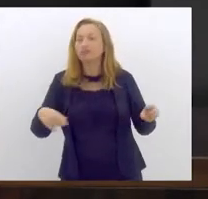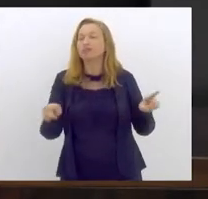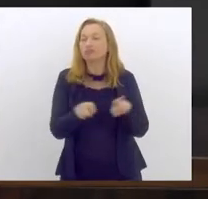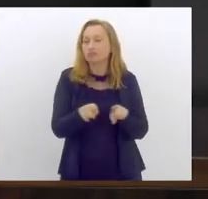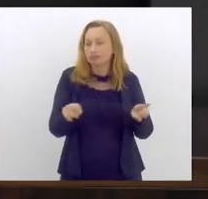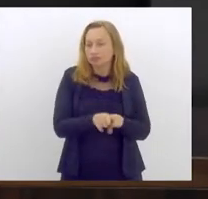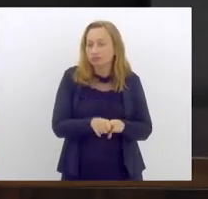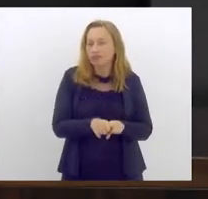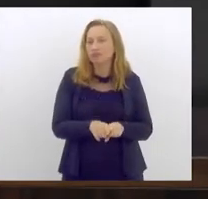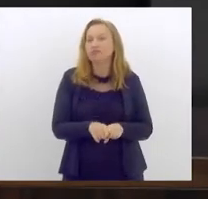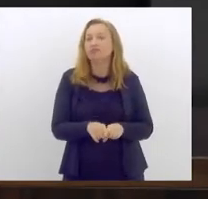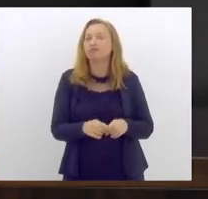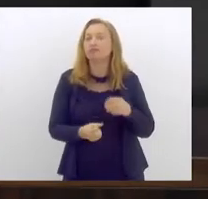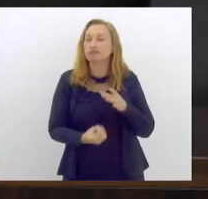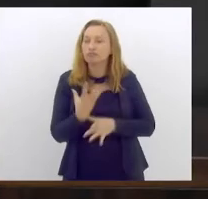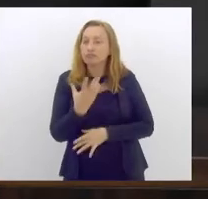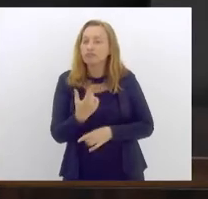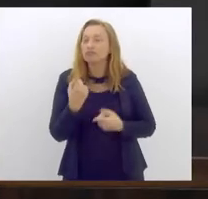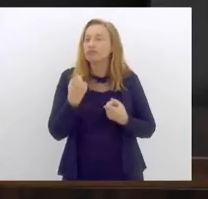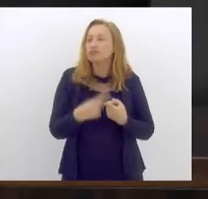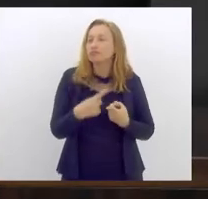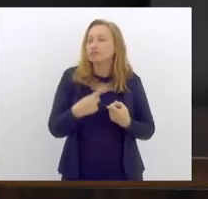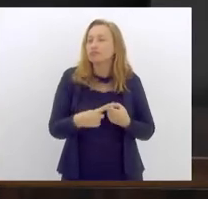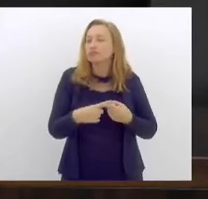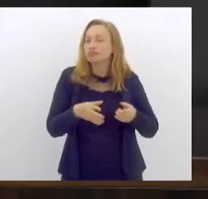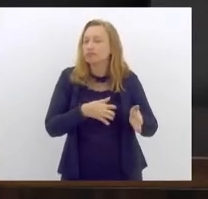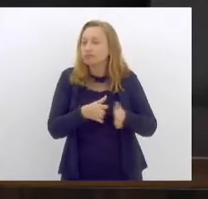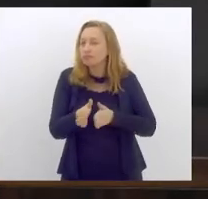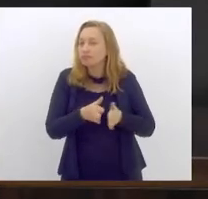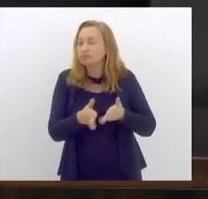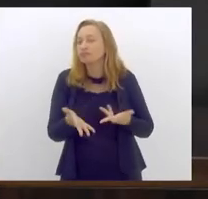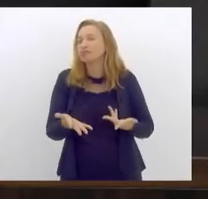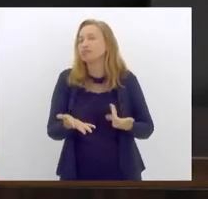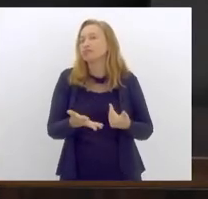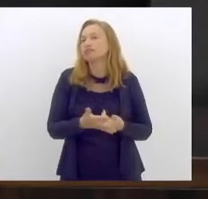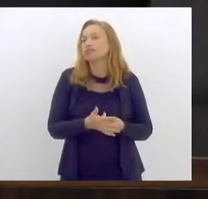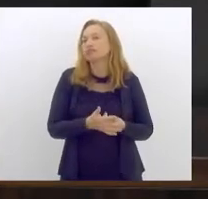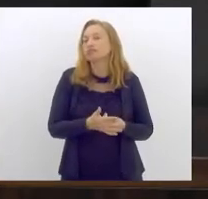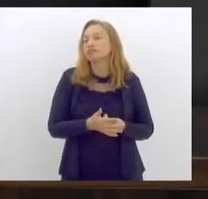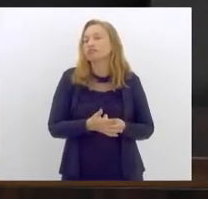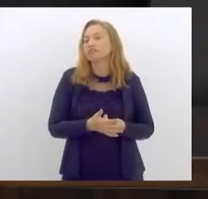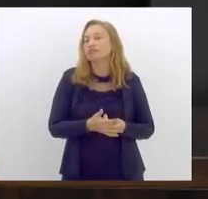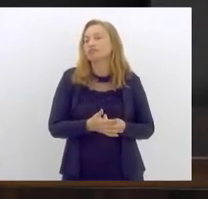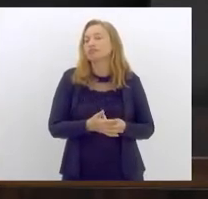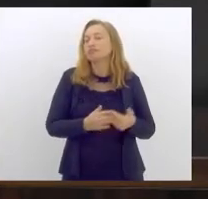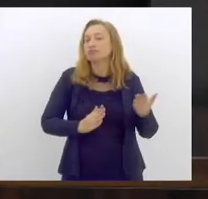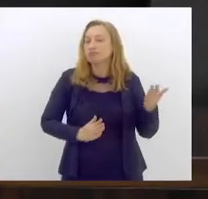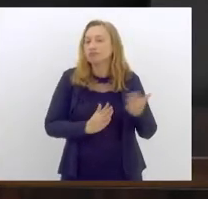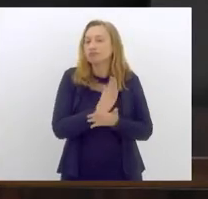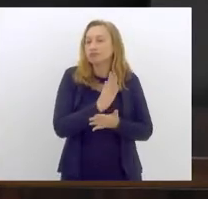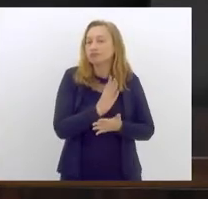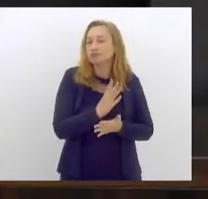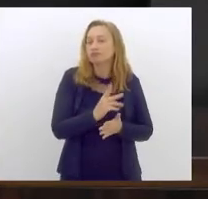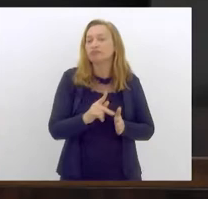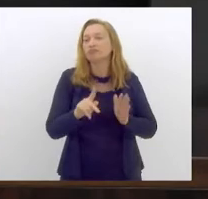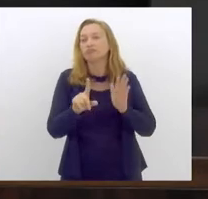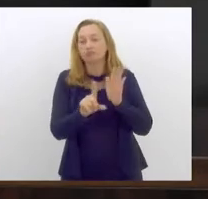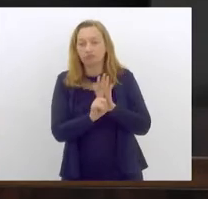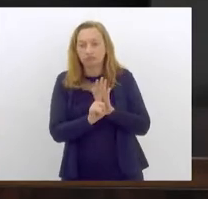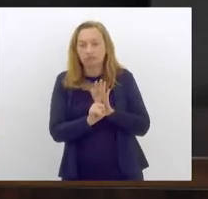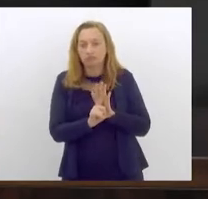nós instituímos porque Isso facilita o aprovação de leis